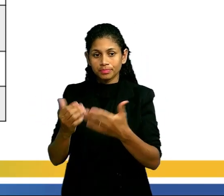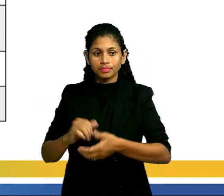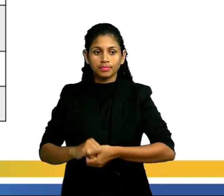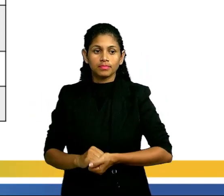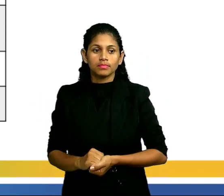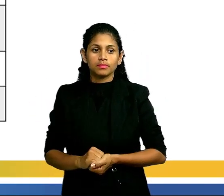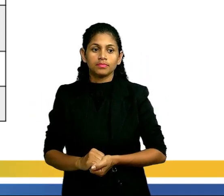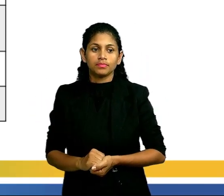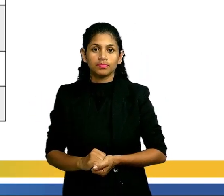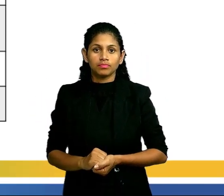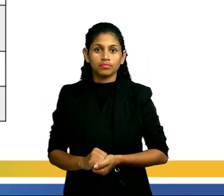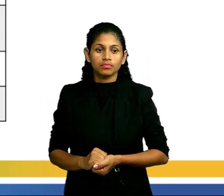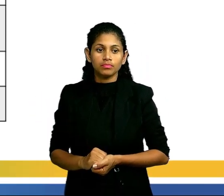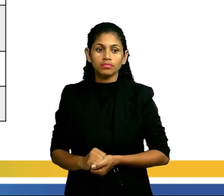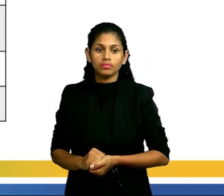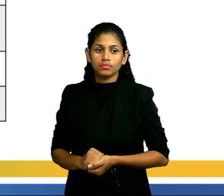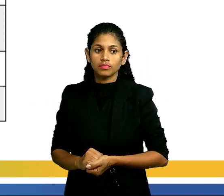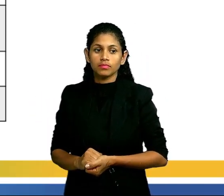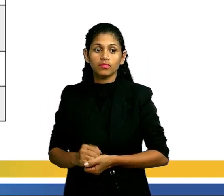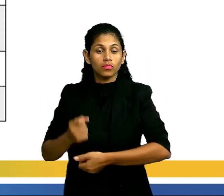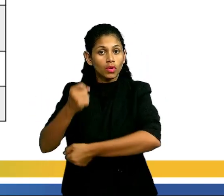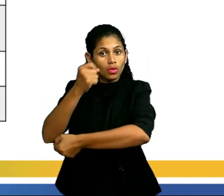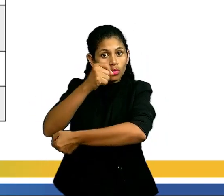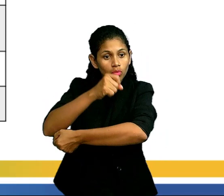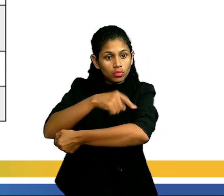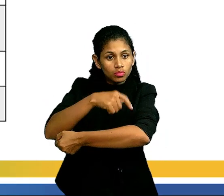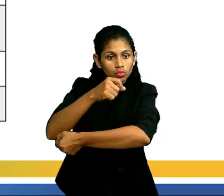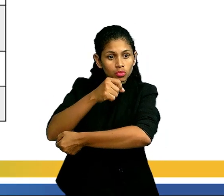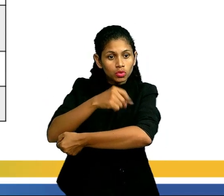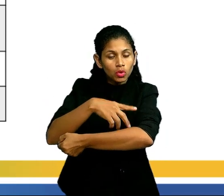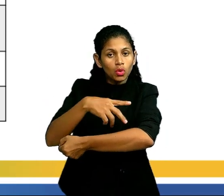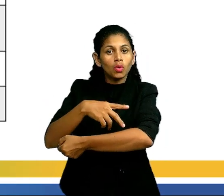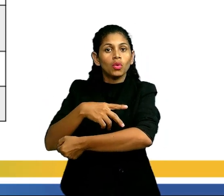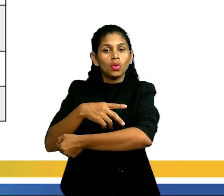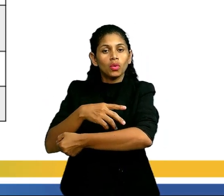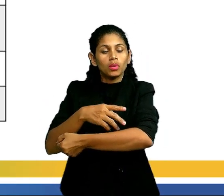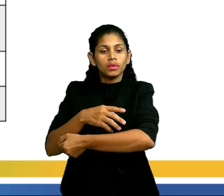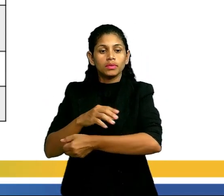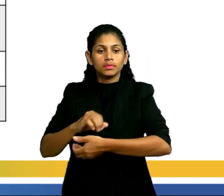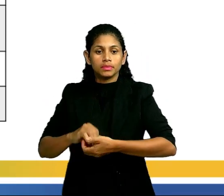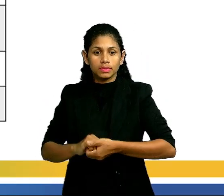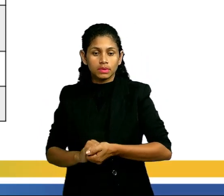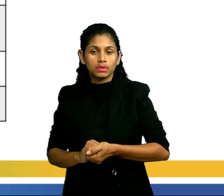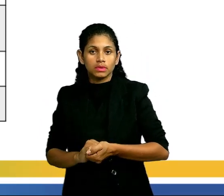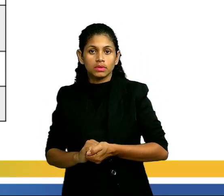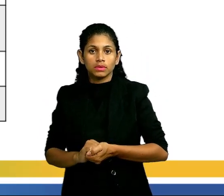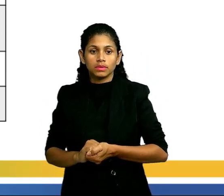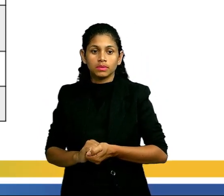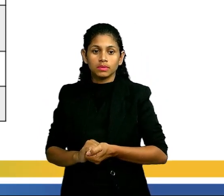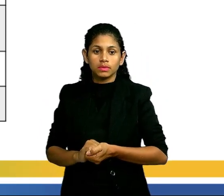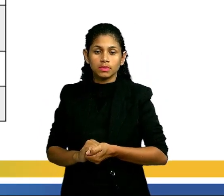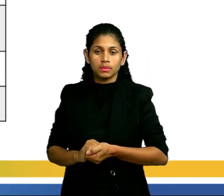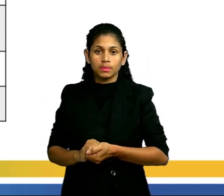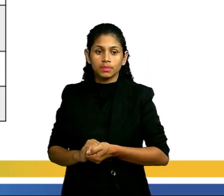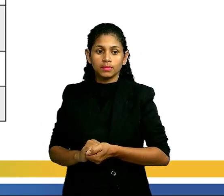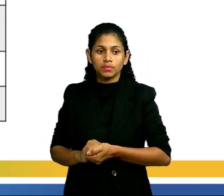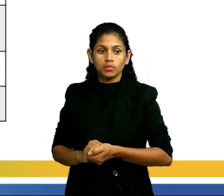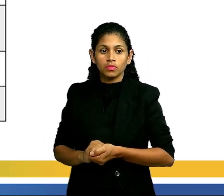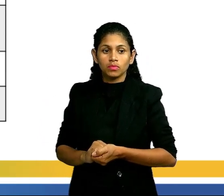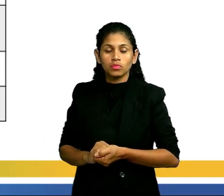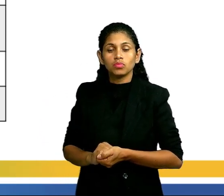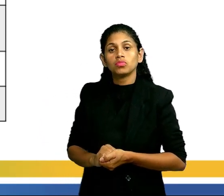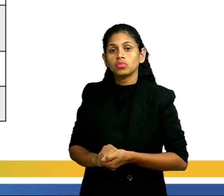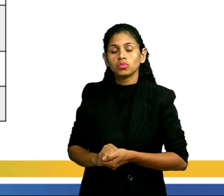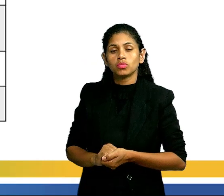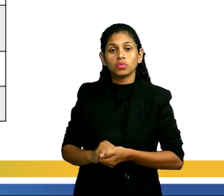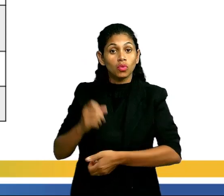tá? Então, o soro é uma imunização passiva, vacina é ativa. A constituição do soro